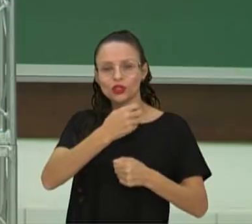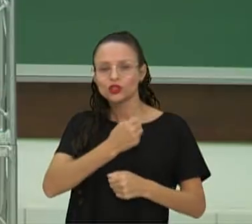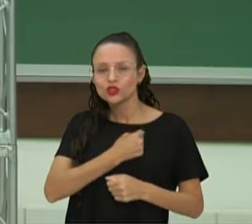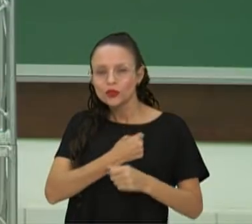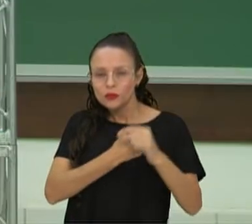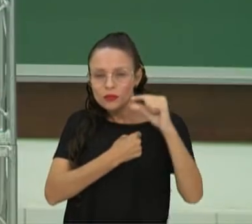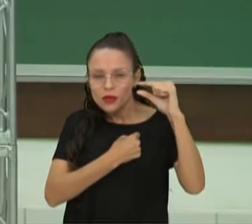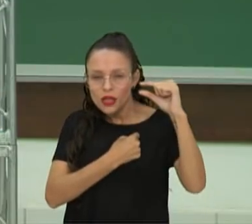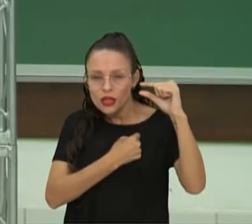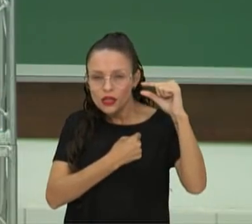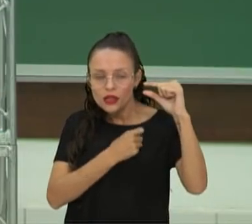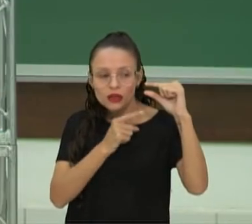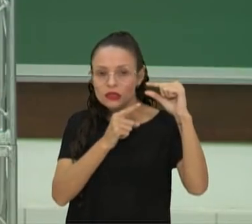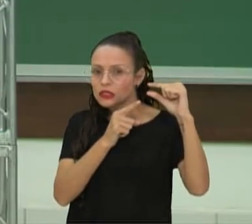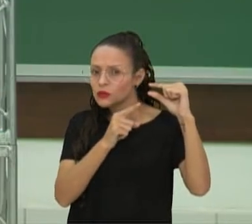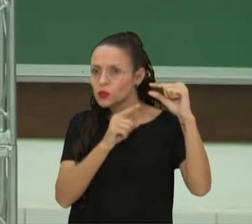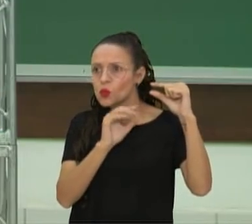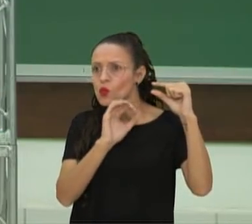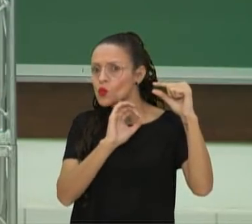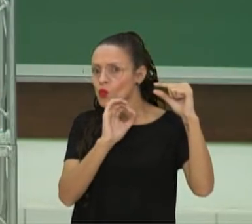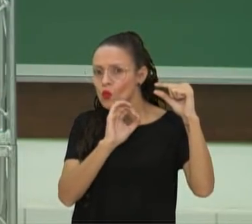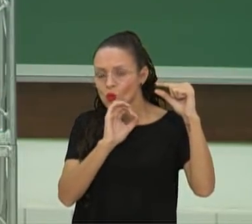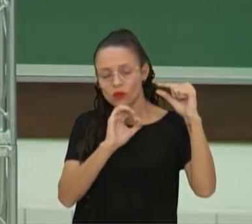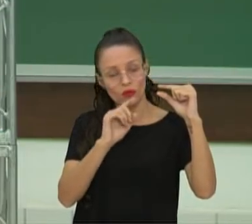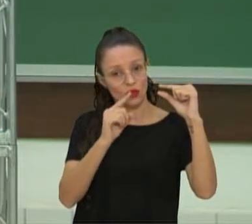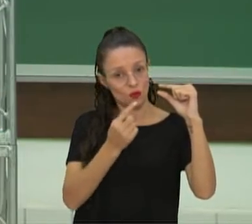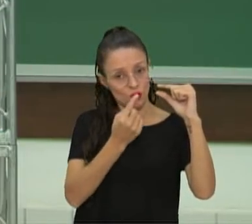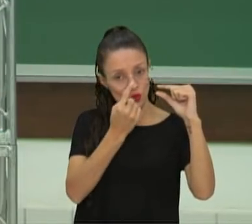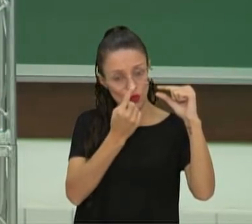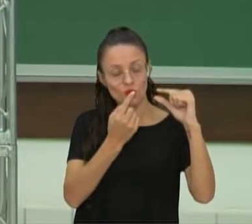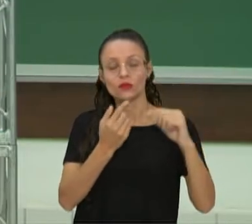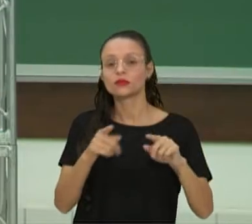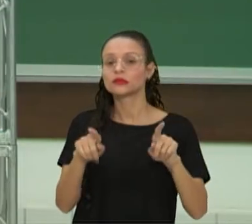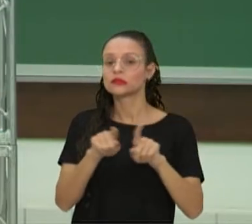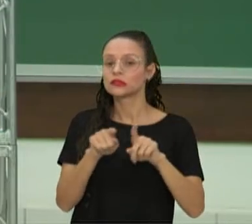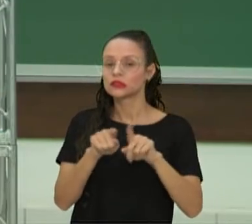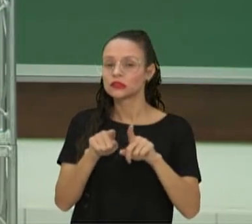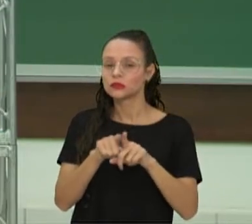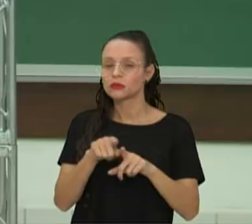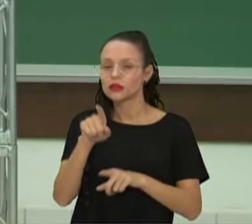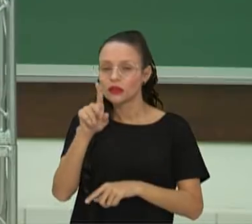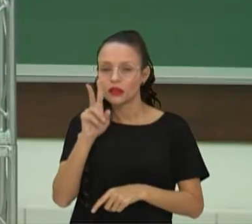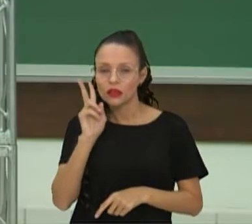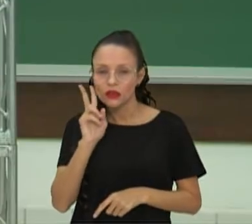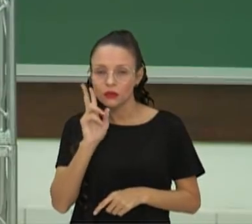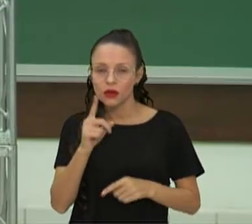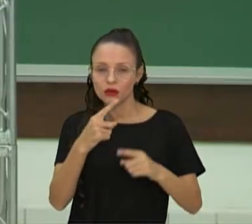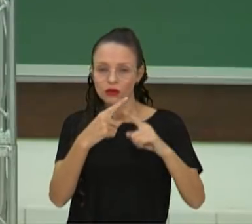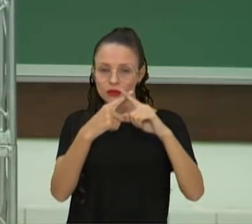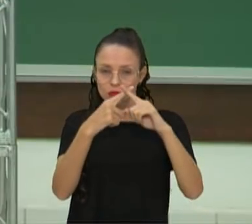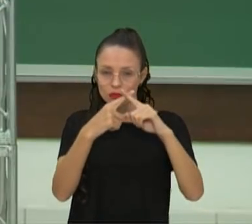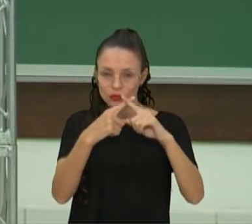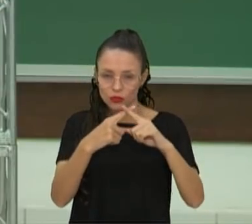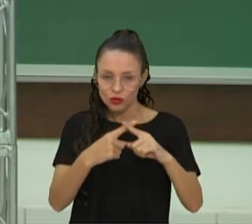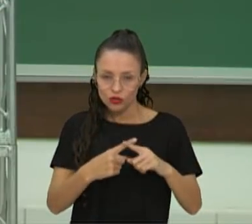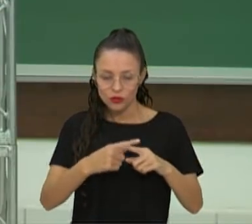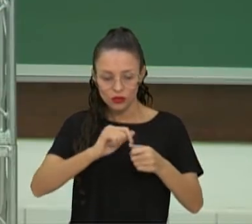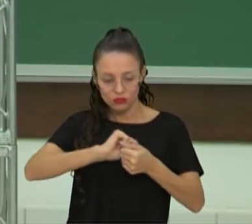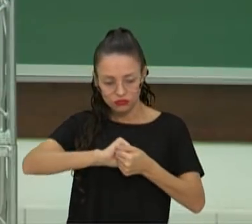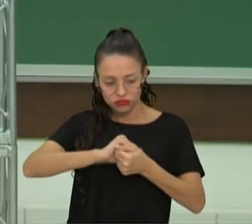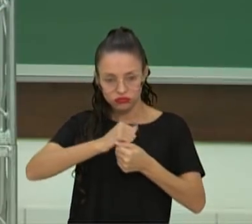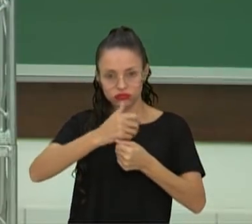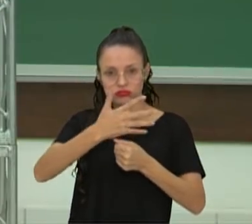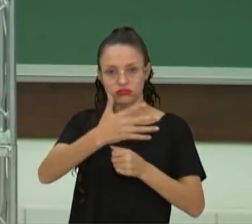não aparece, ele é igual a 1. Certo? Lembrar de quando você está multiplicando potências de mesma